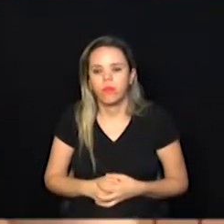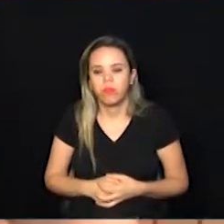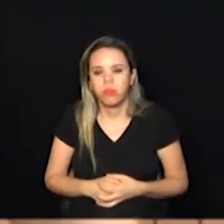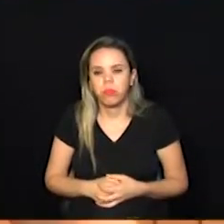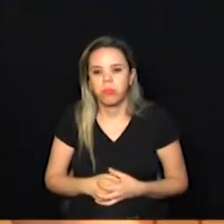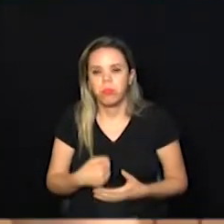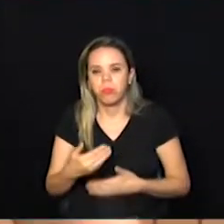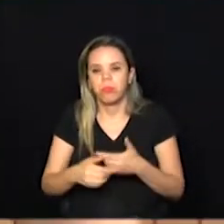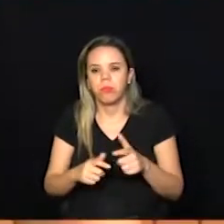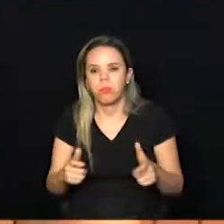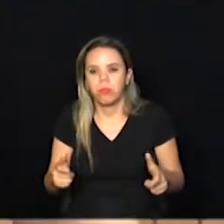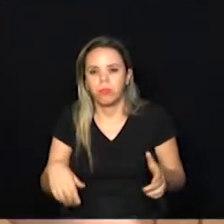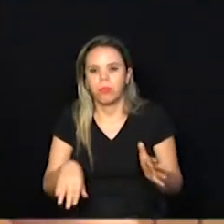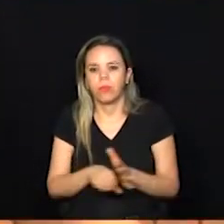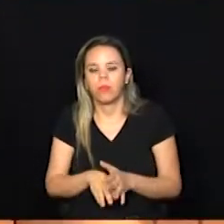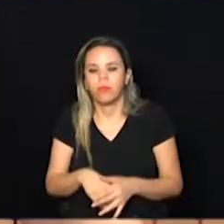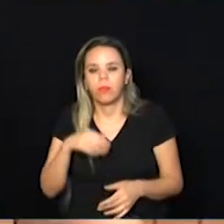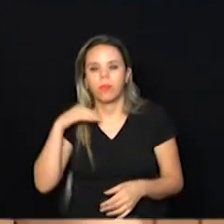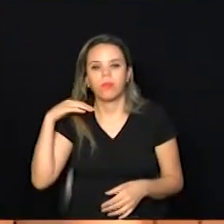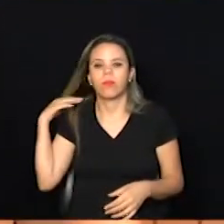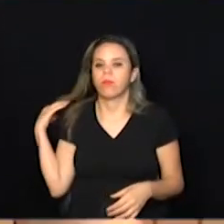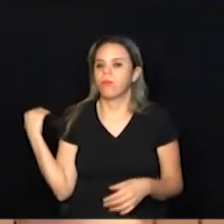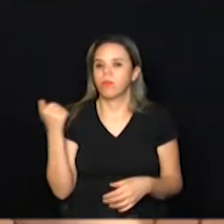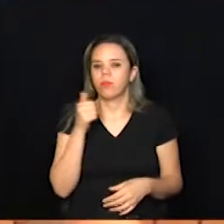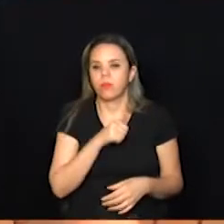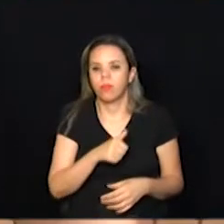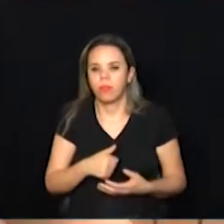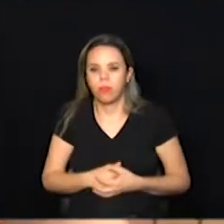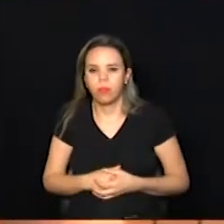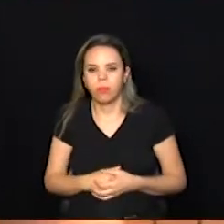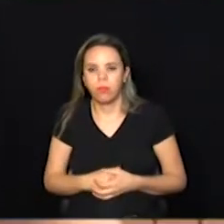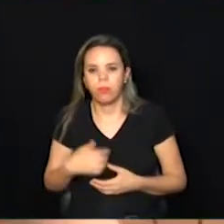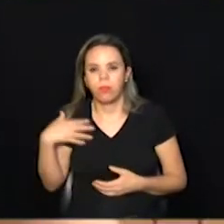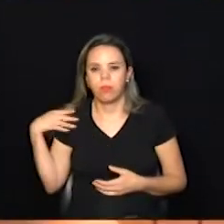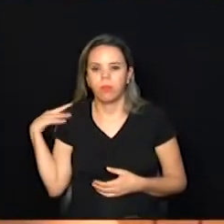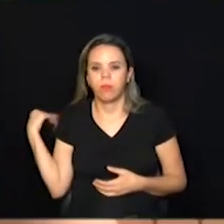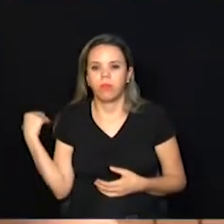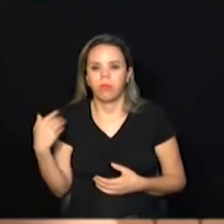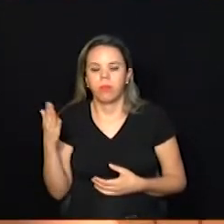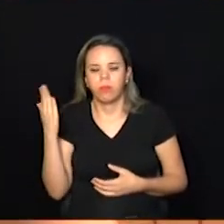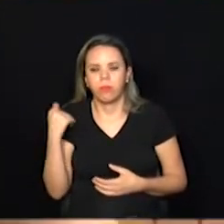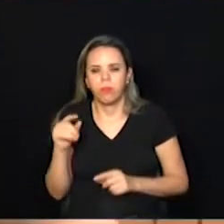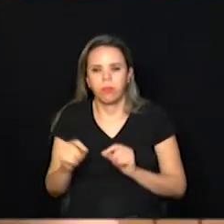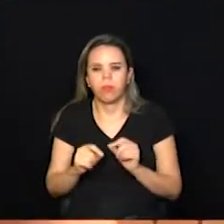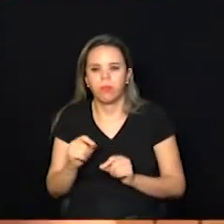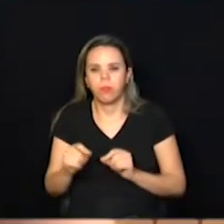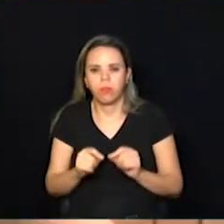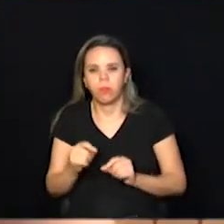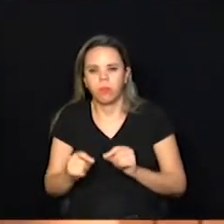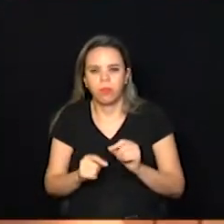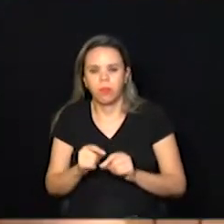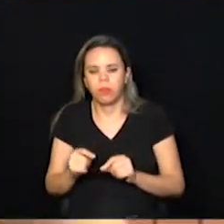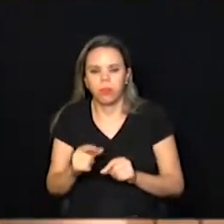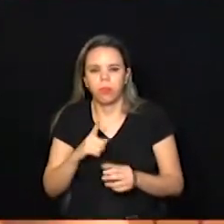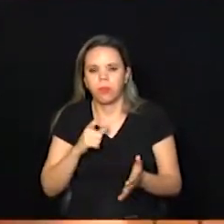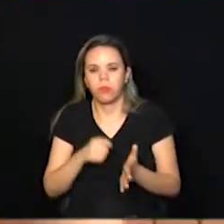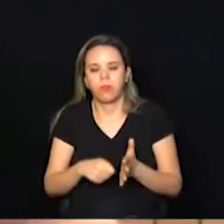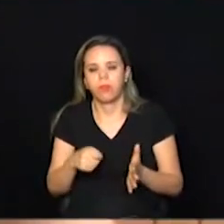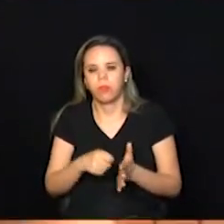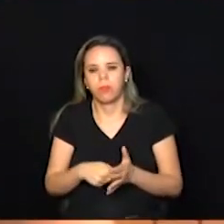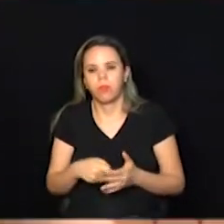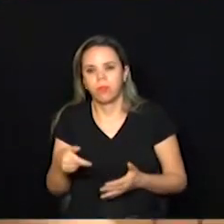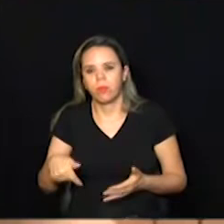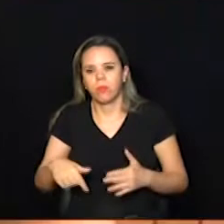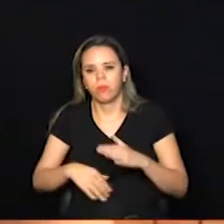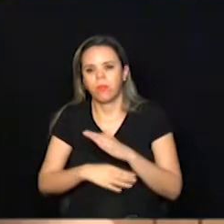cada vez mais chegar na vida das mulheres, né? E a gente sabe que essa tem sido uma batalha aqui